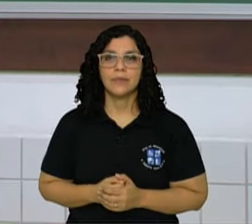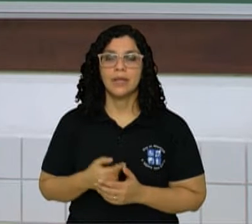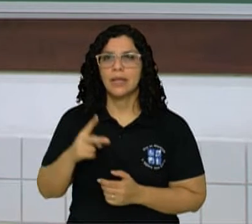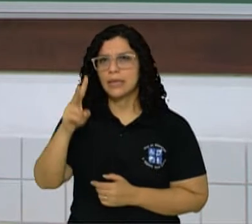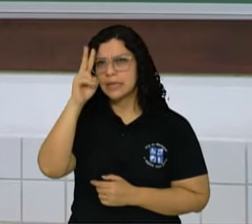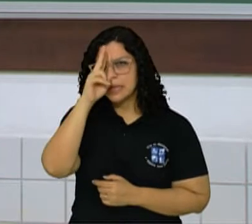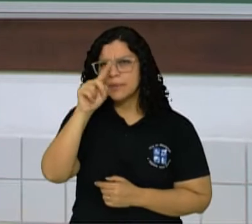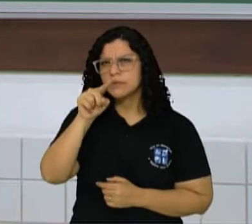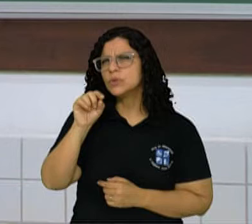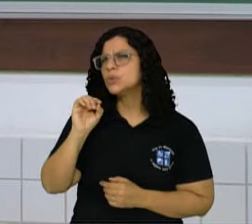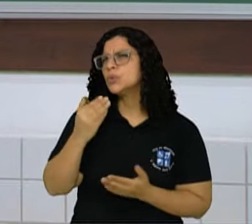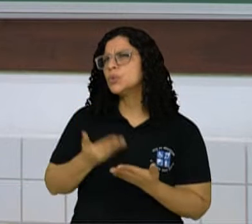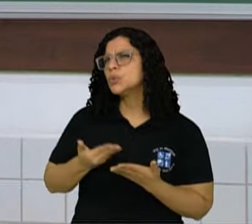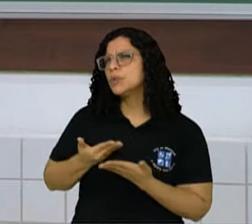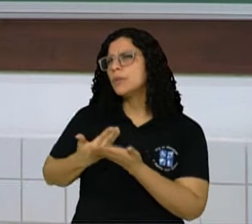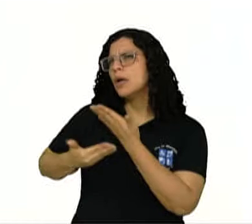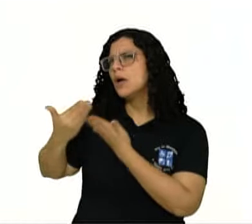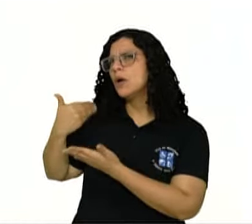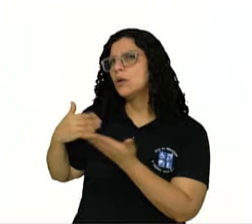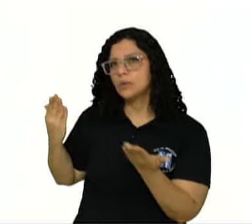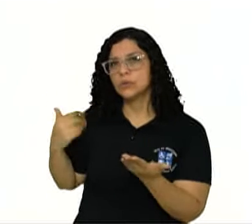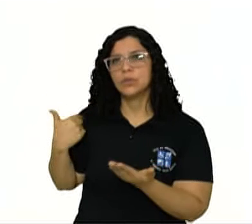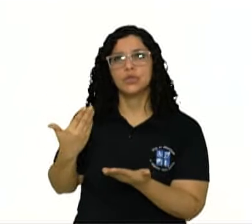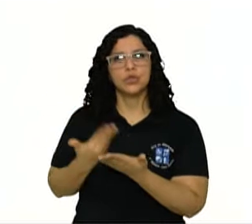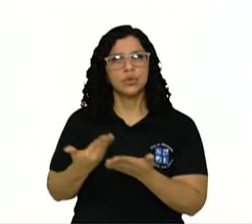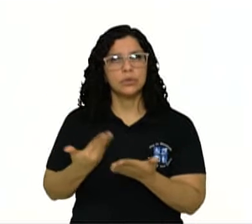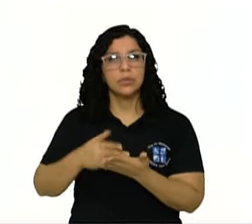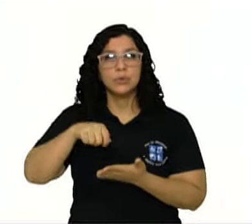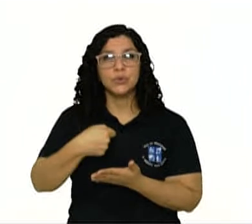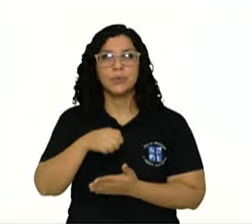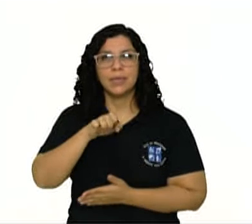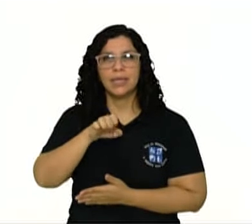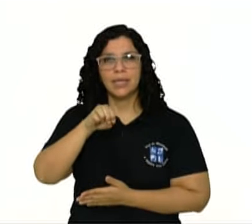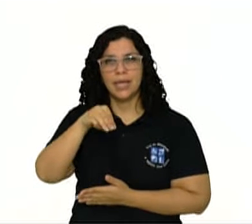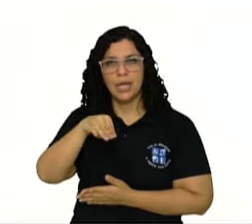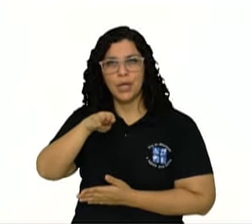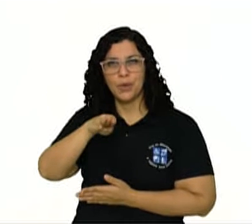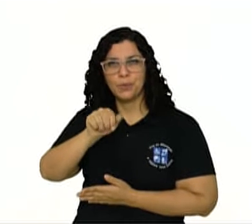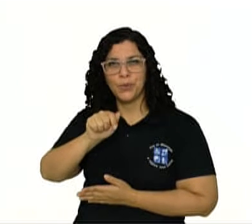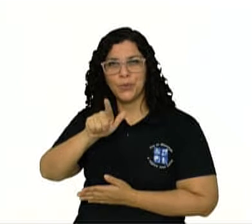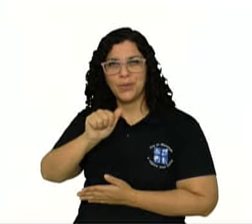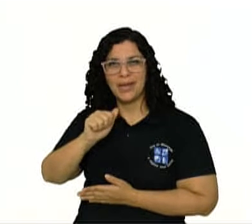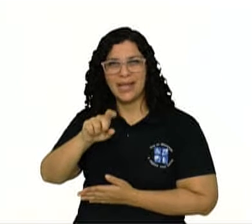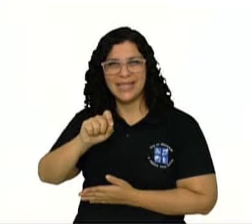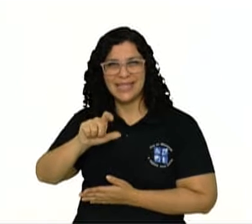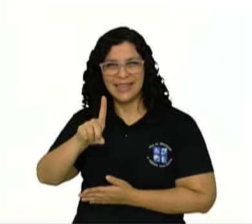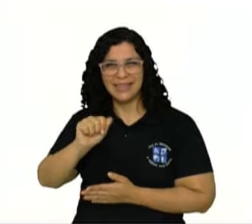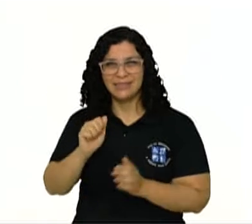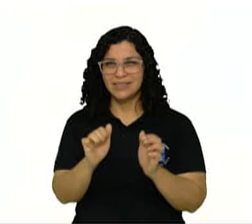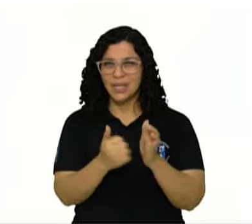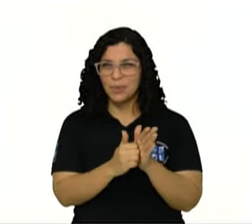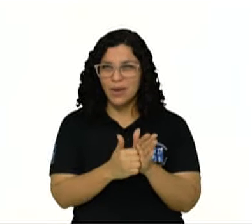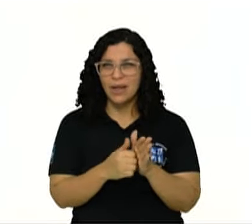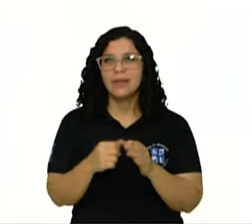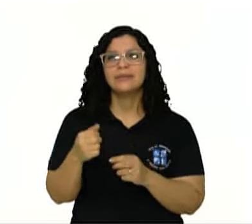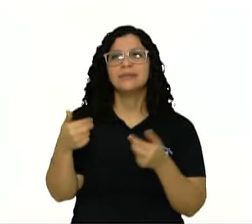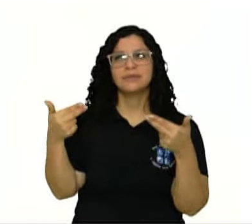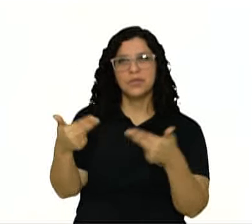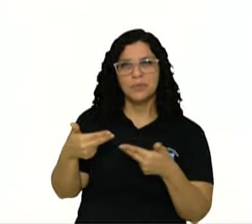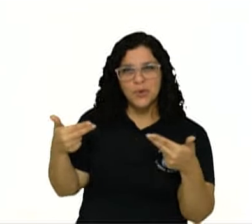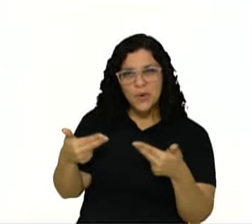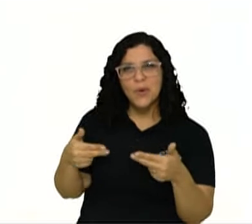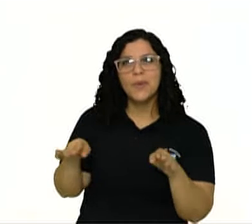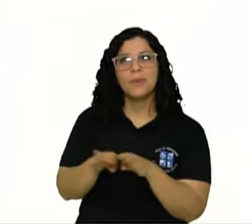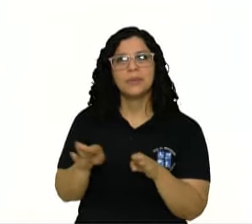Gostaria de lembrar um pouco sobre a aula anterior. Então, na aula anterior, nós falamos sobre a improvisação musical, a cultura hip hop,